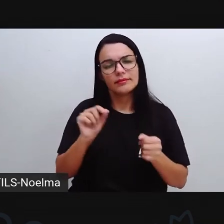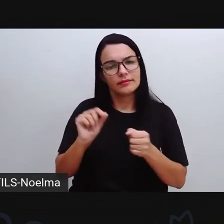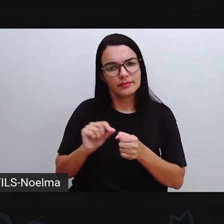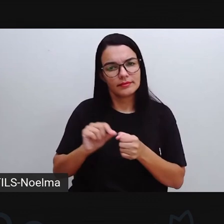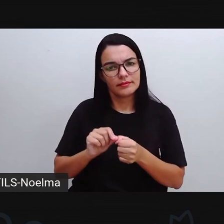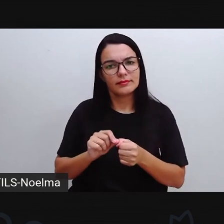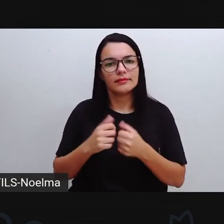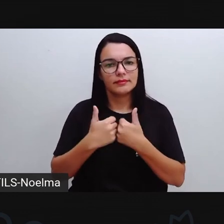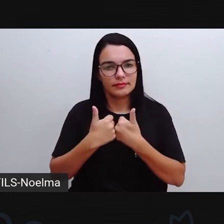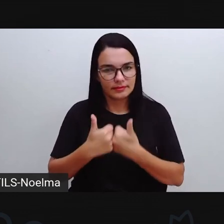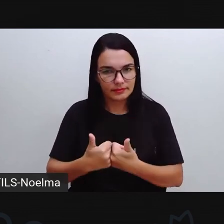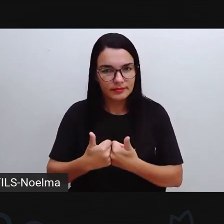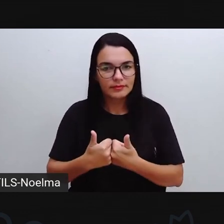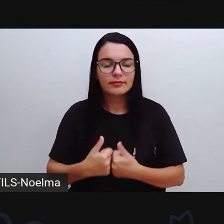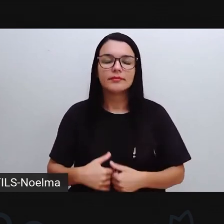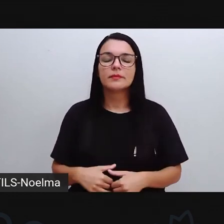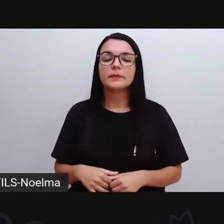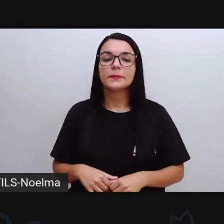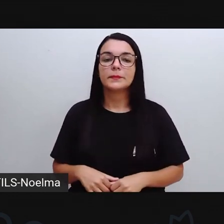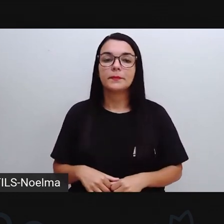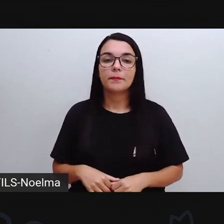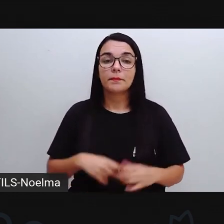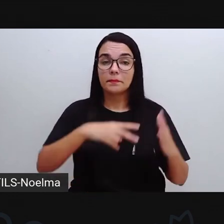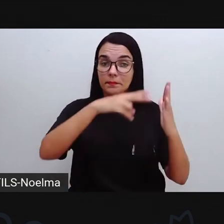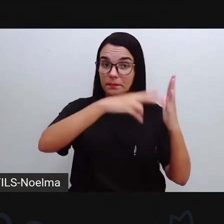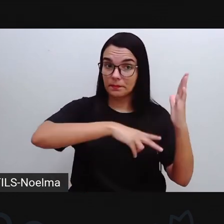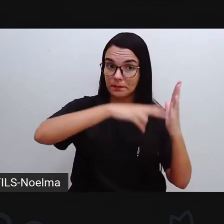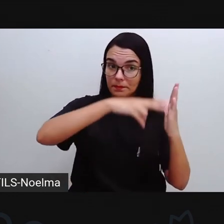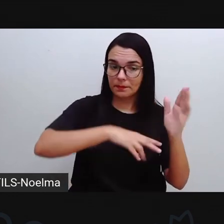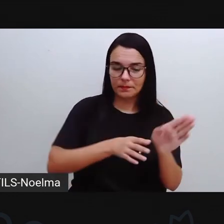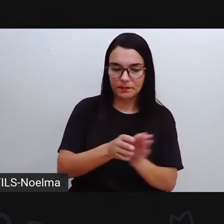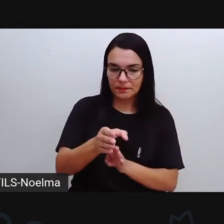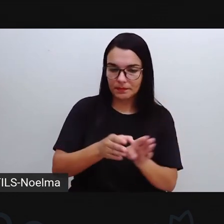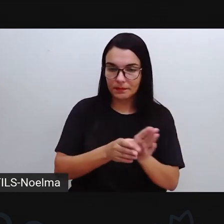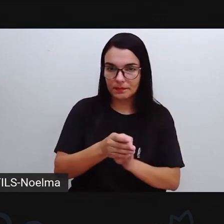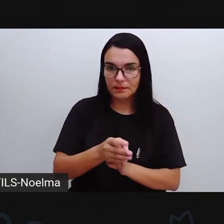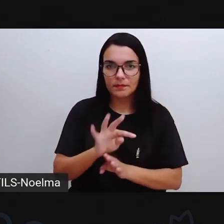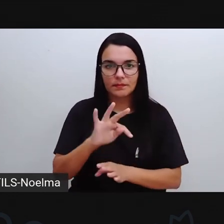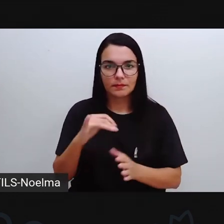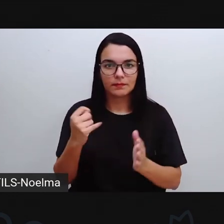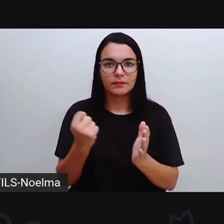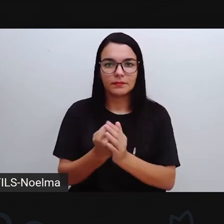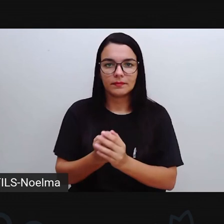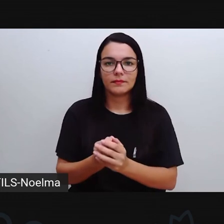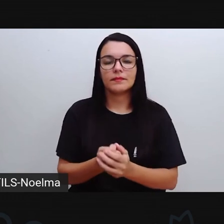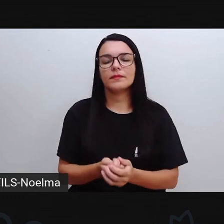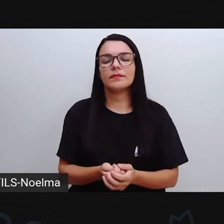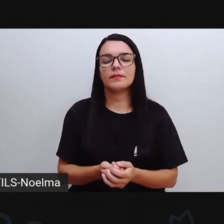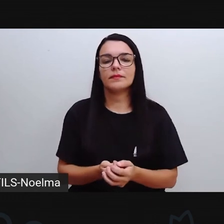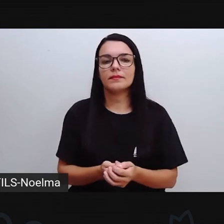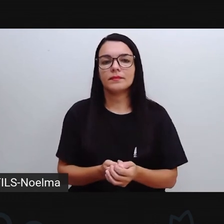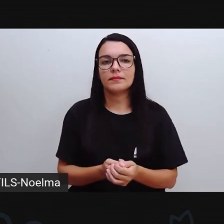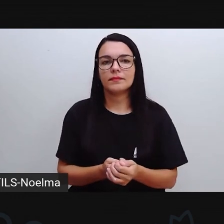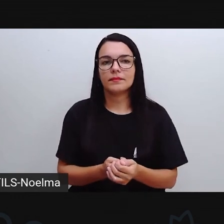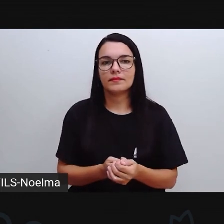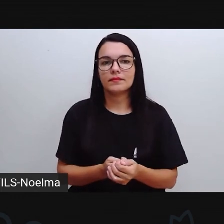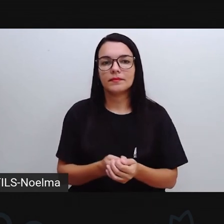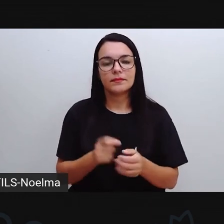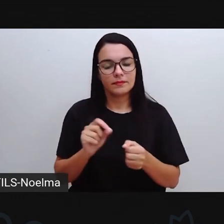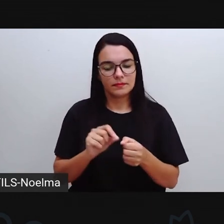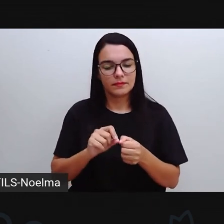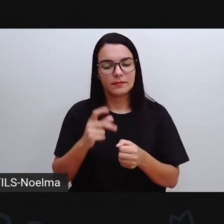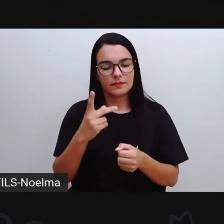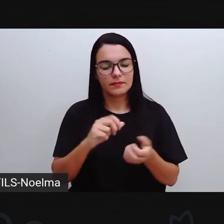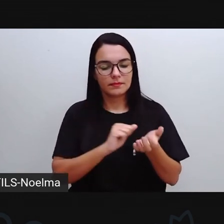sua professora, certo? Leiam as orientações que foram deixadas aí por eles e vão realizar